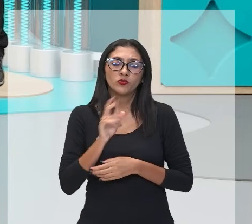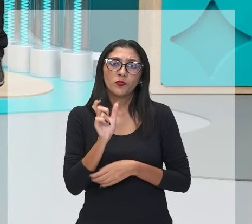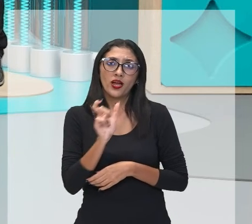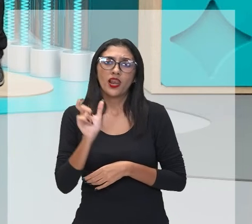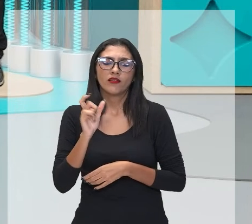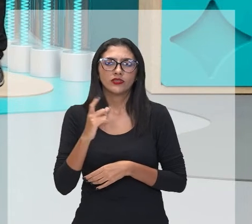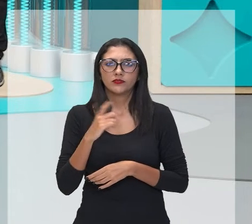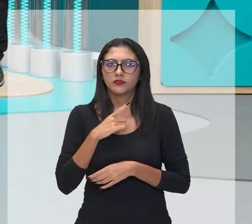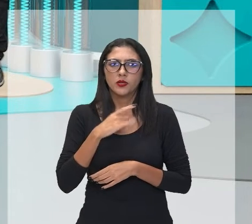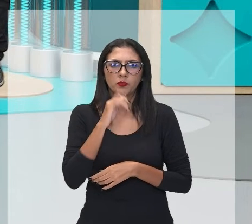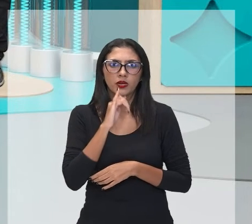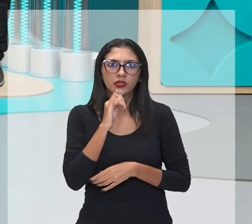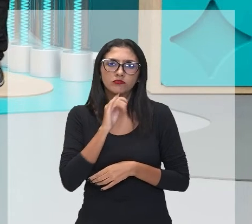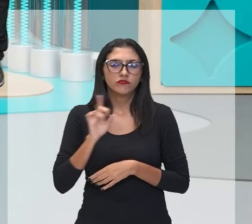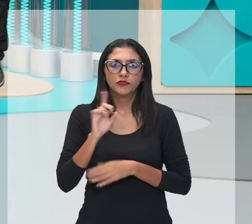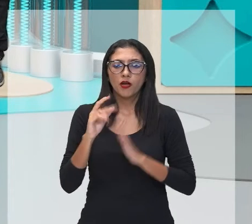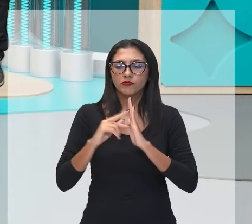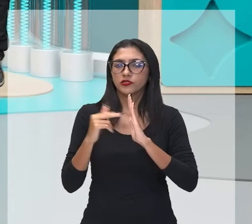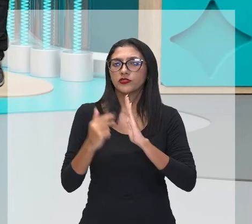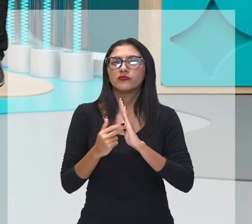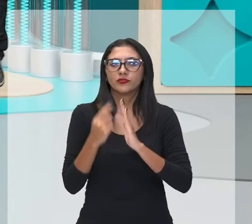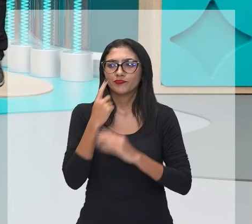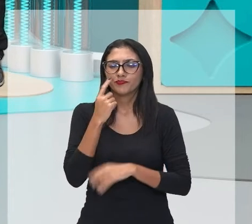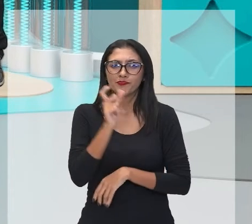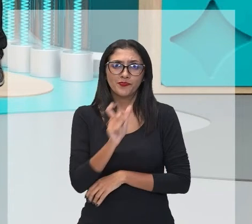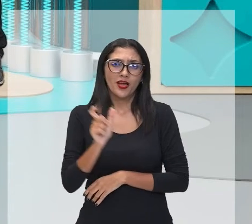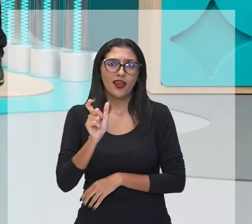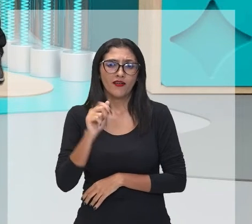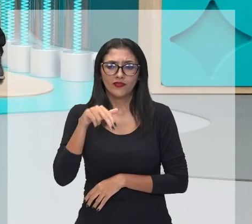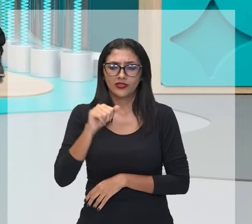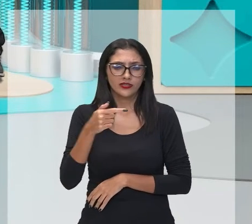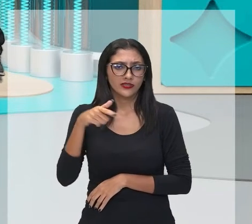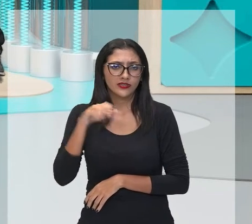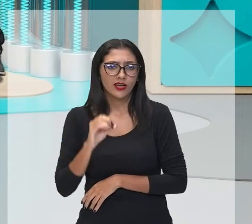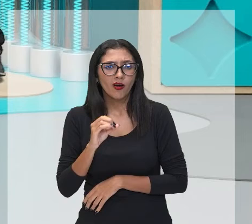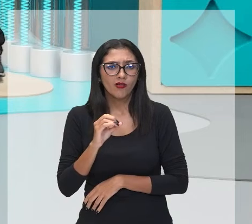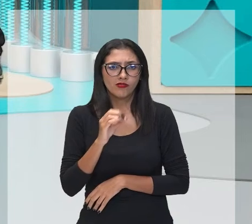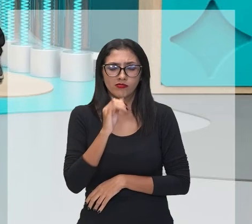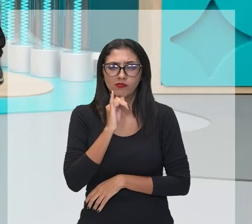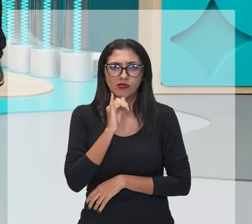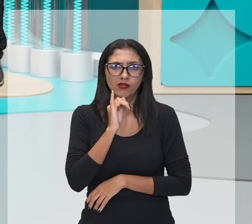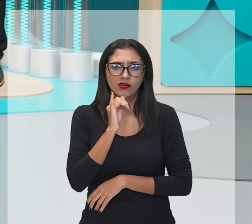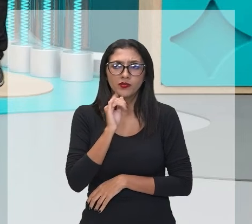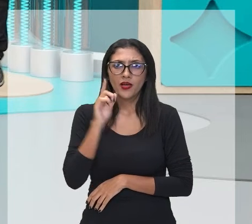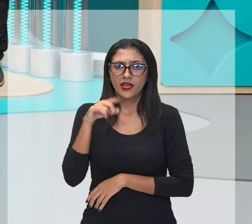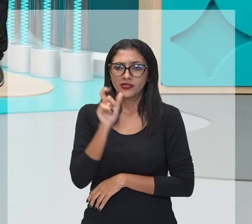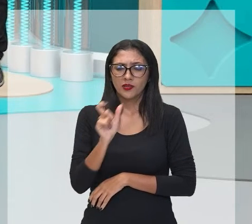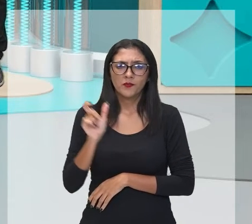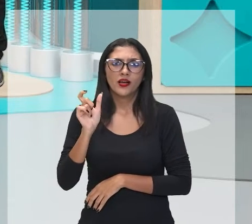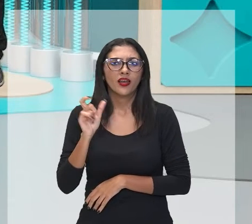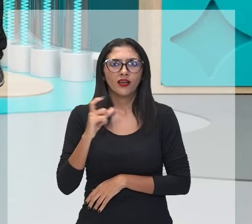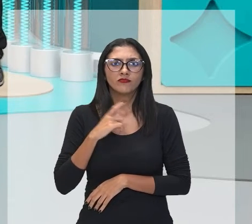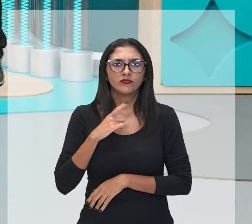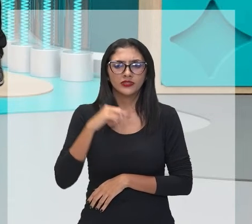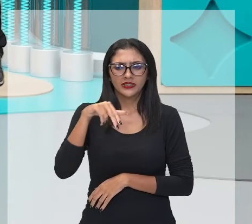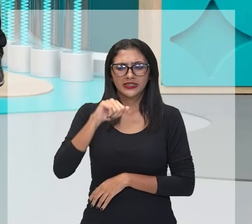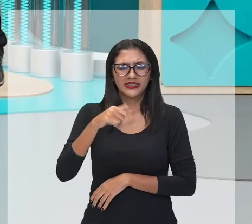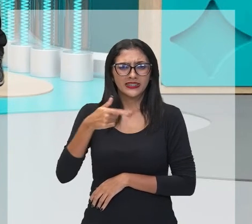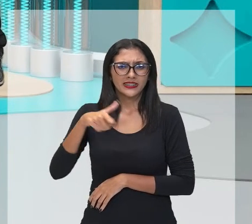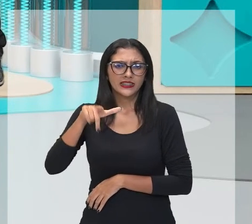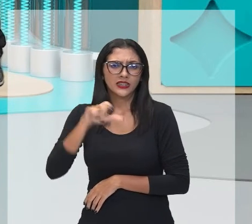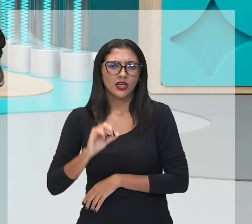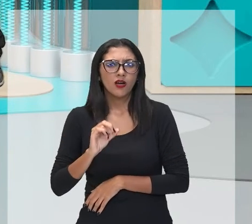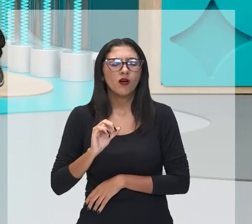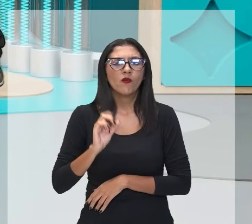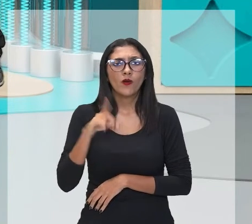negativas. Observem o advérbio não. A proposta não deve ser vista como uma política de segurança. O não